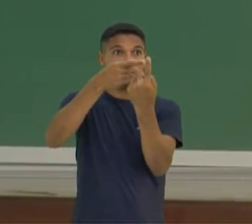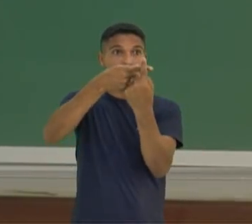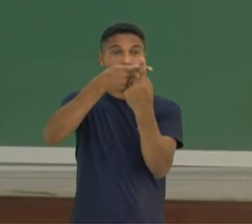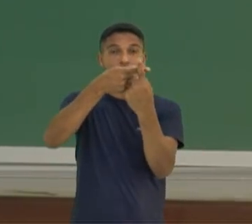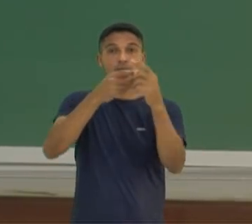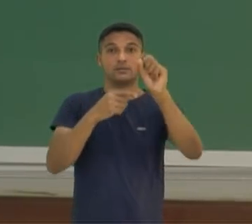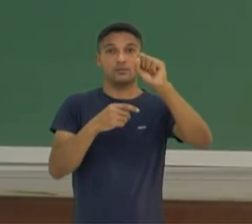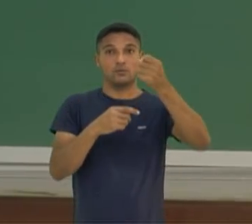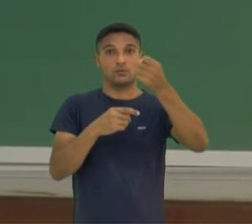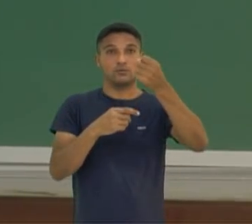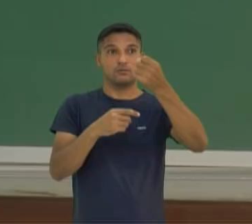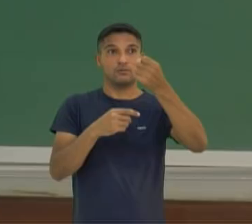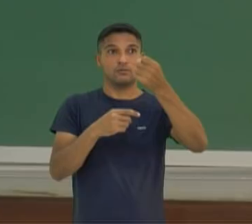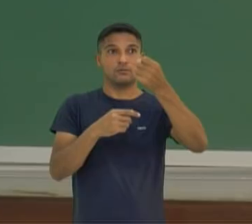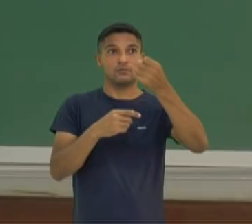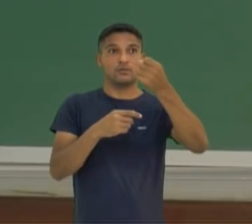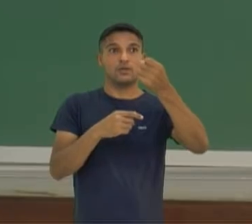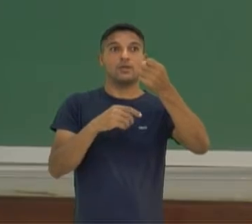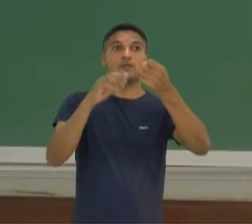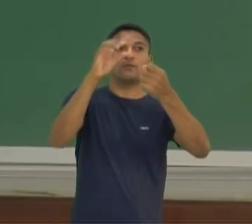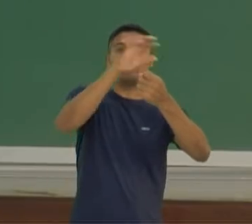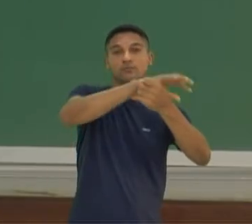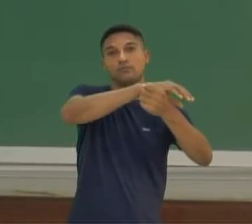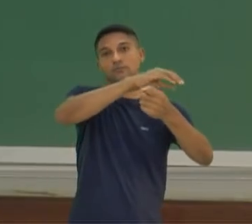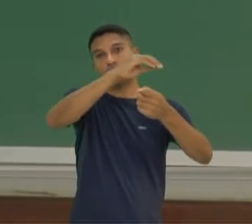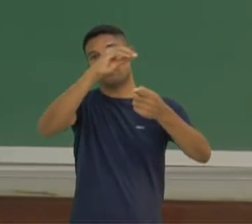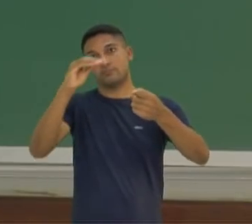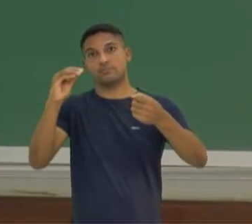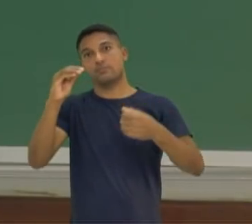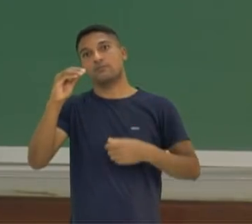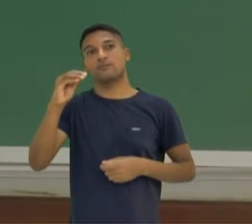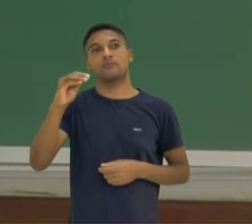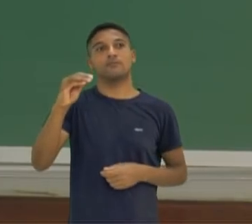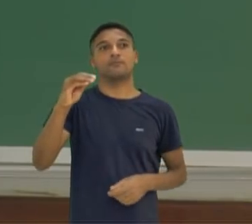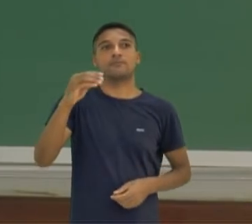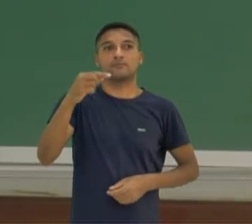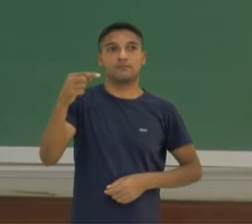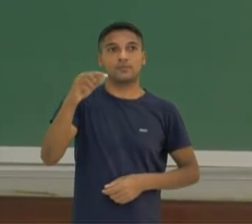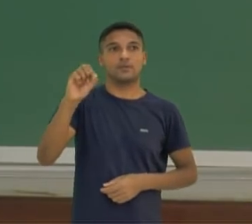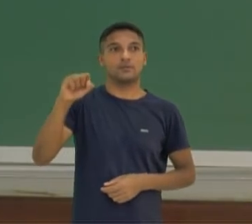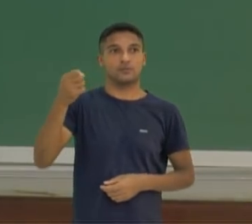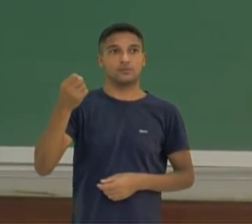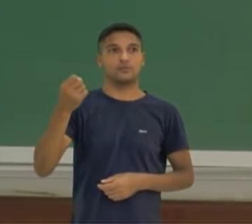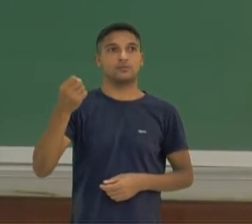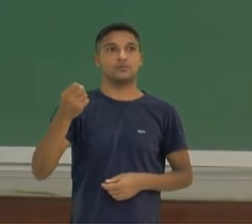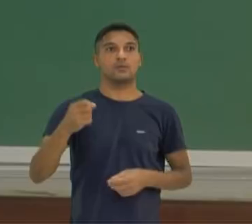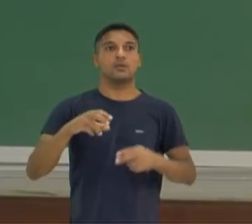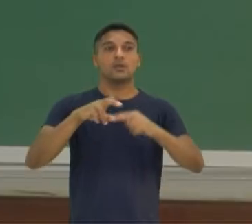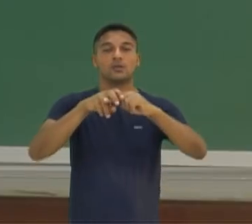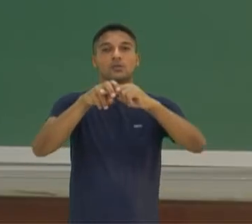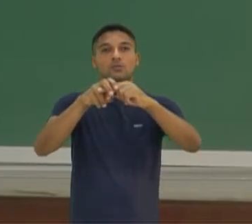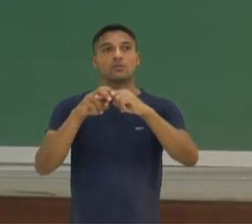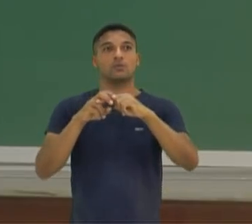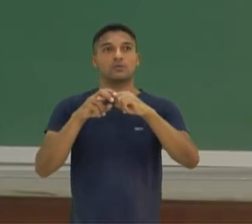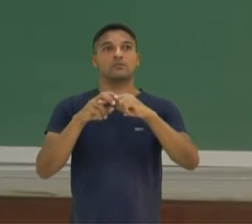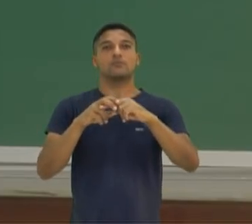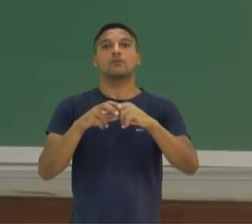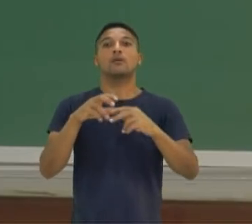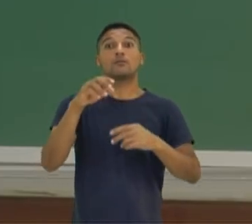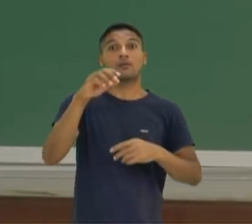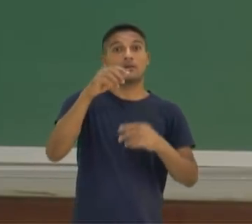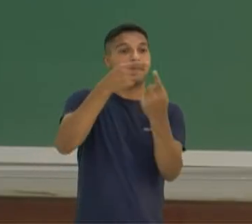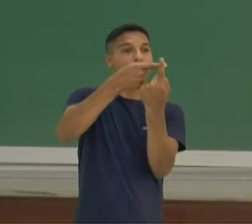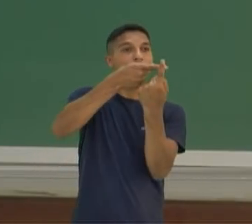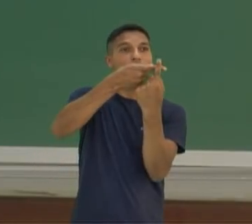vai sumir. Mas esse 8 tem que vir para cá. É a mesma coisa que eu pegar mais